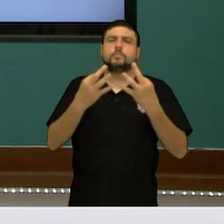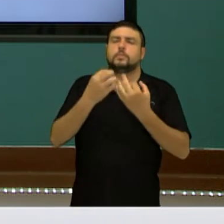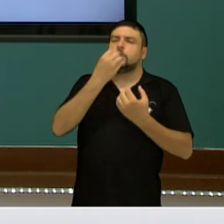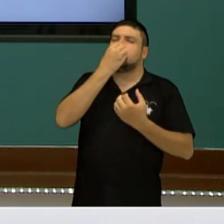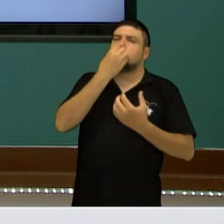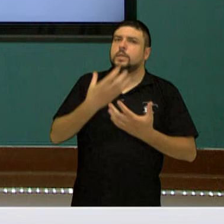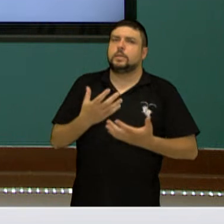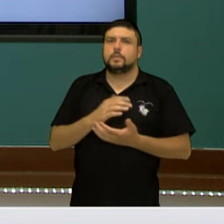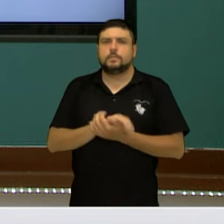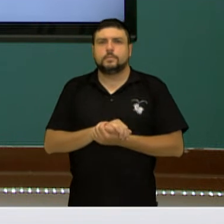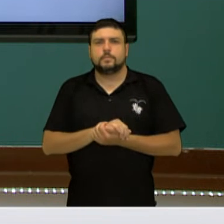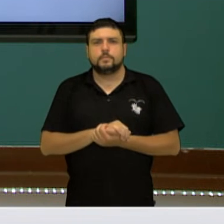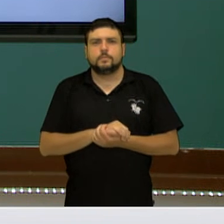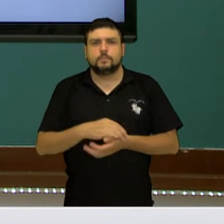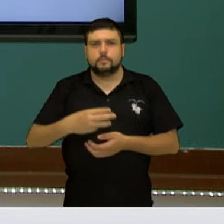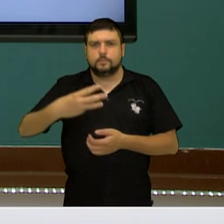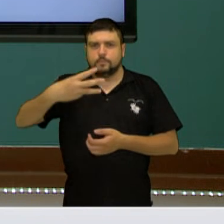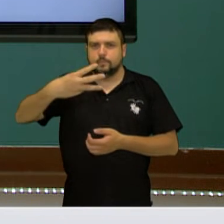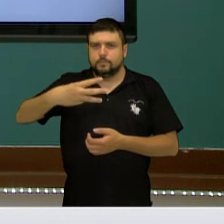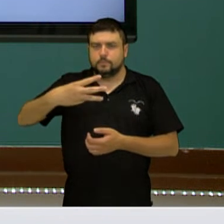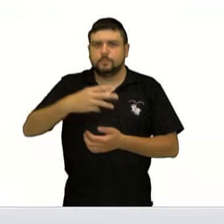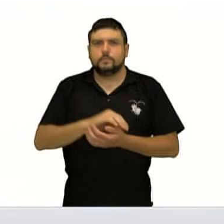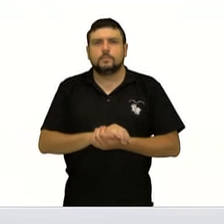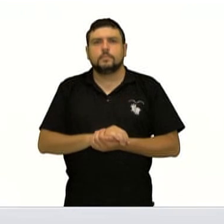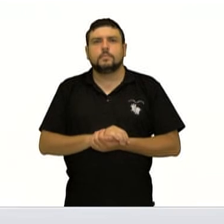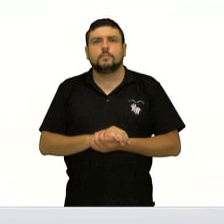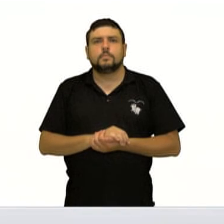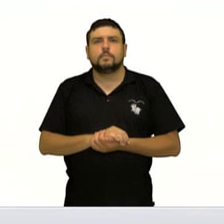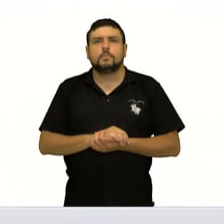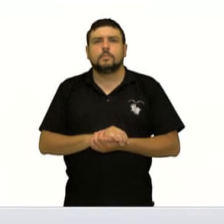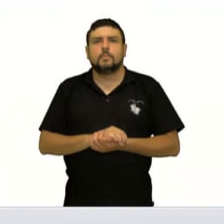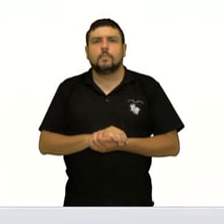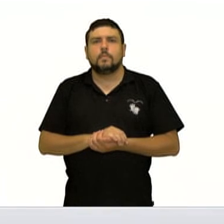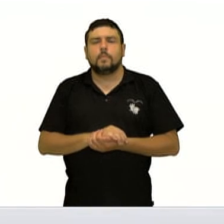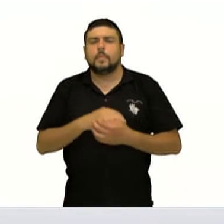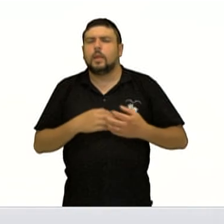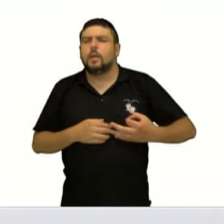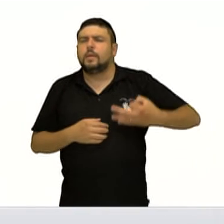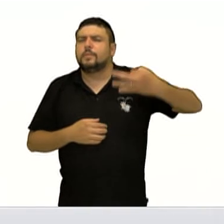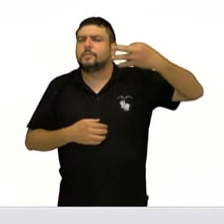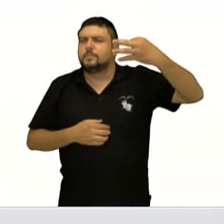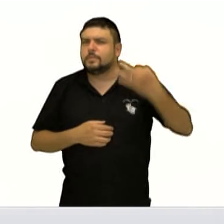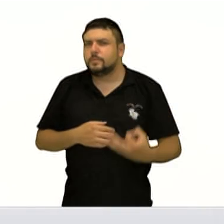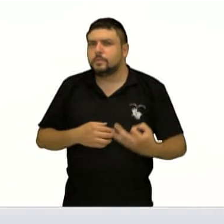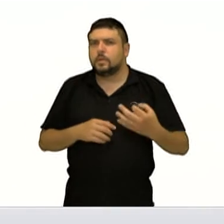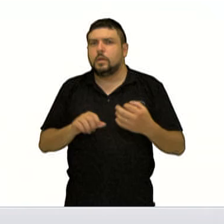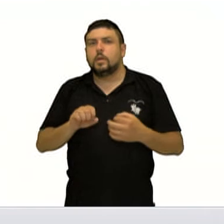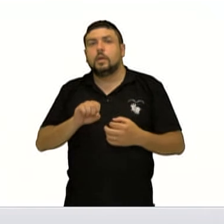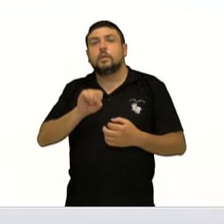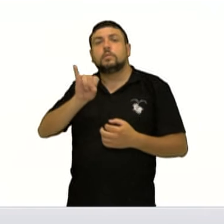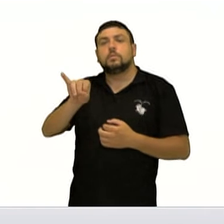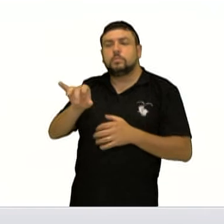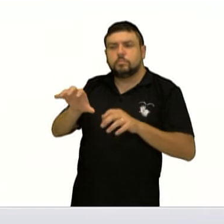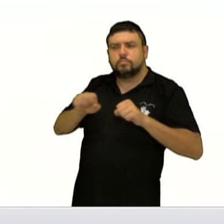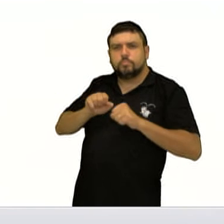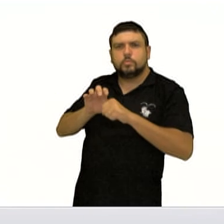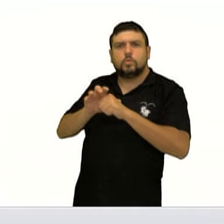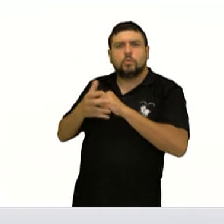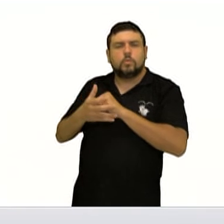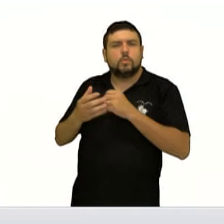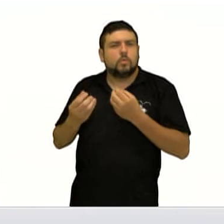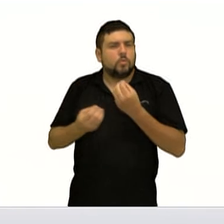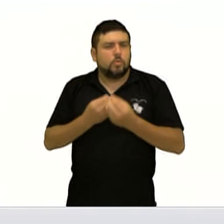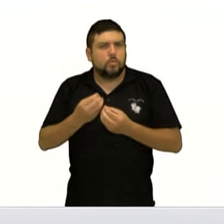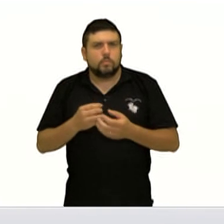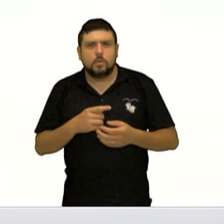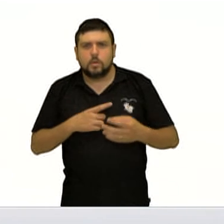ok? 3. É procedimento correto para quem tem paciente de Covid-19 em casa. Então, você vai ler, eu tenho